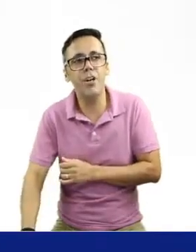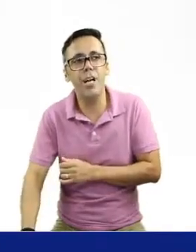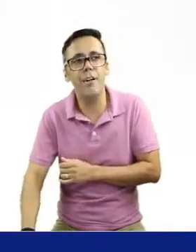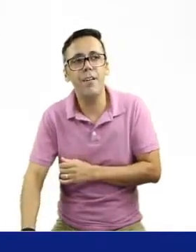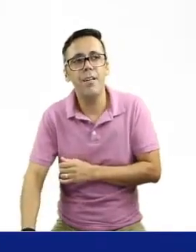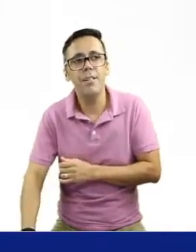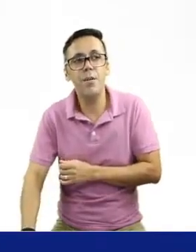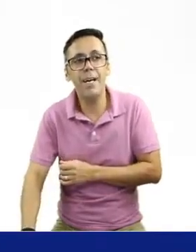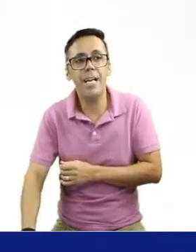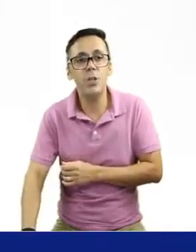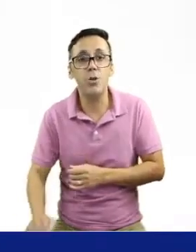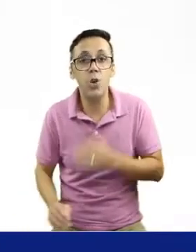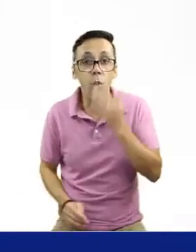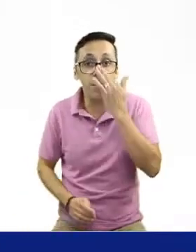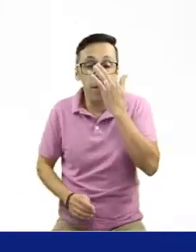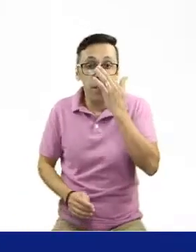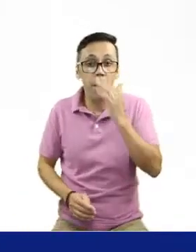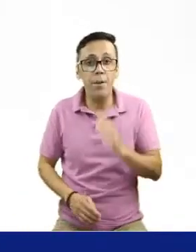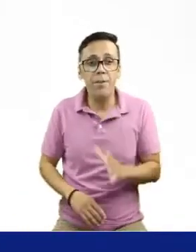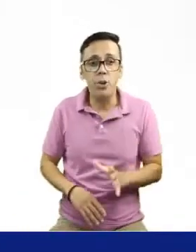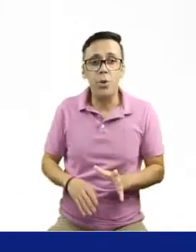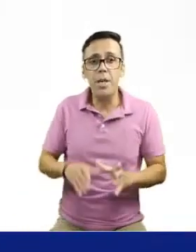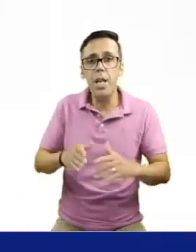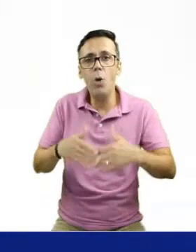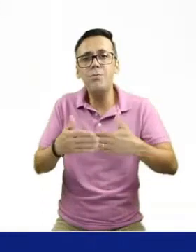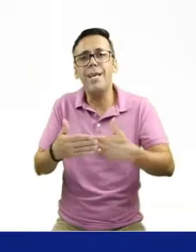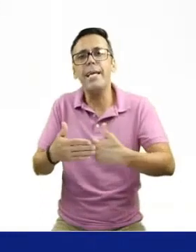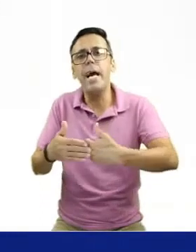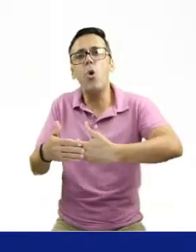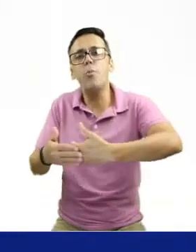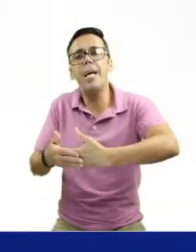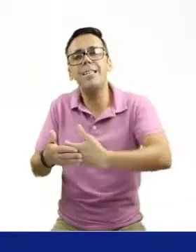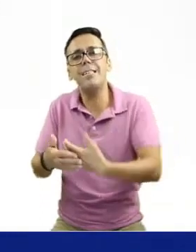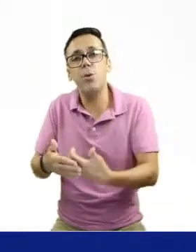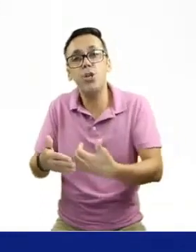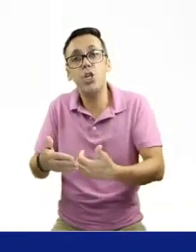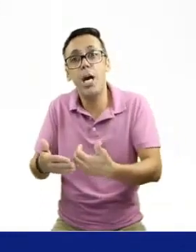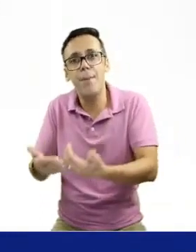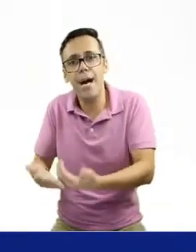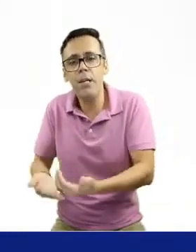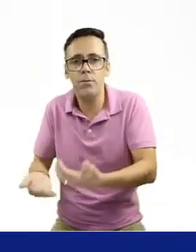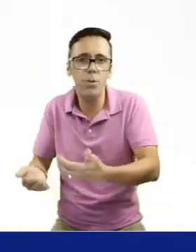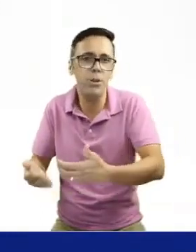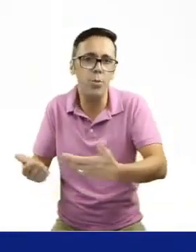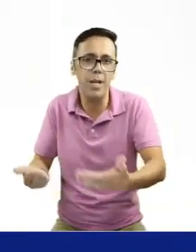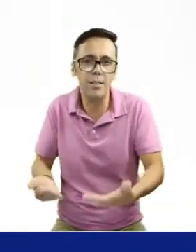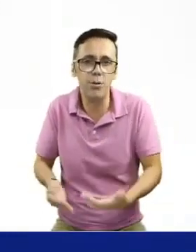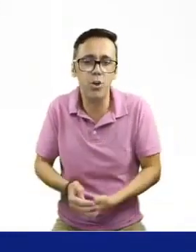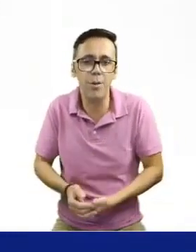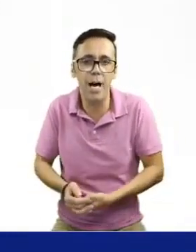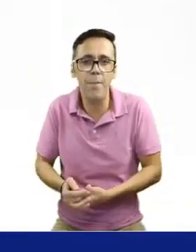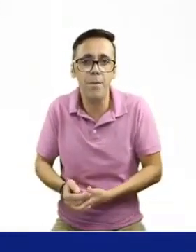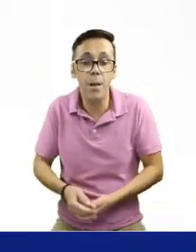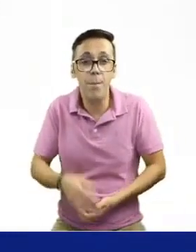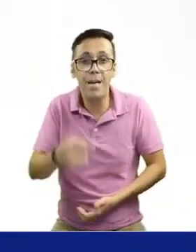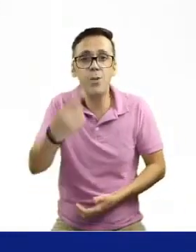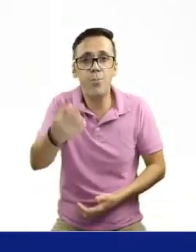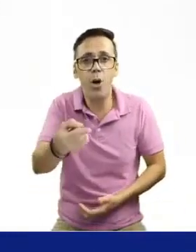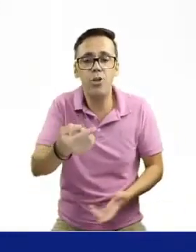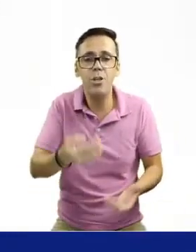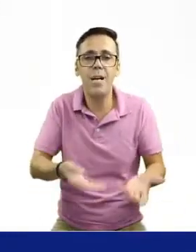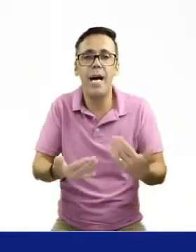aqui galera olha são aquelas pessoas que a prefeitura não tem a obrigação de chamar não tem obrigação de nomear